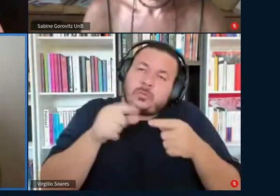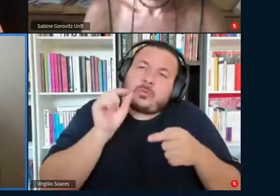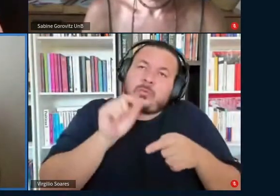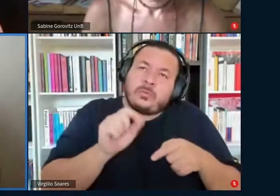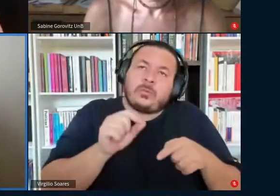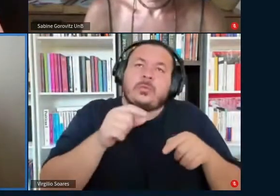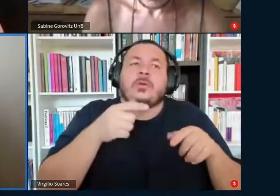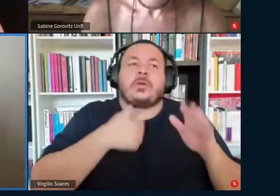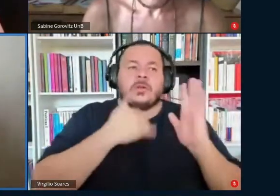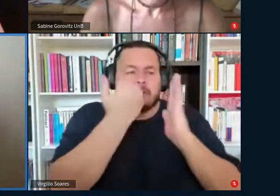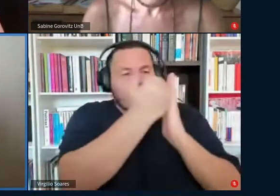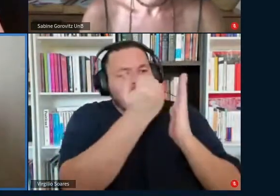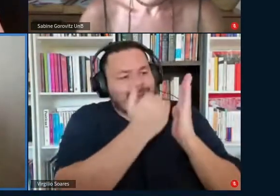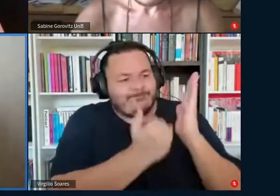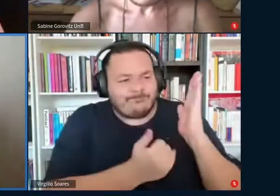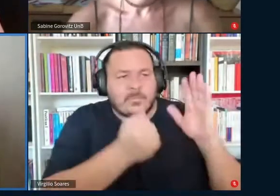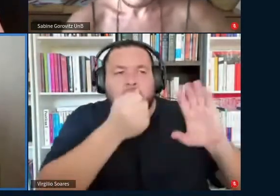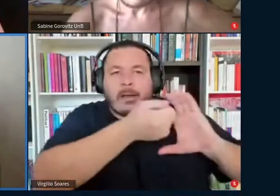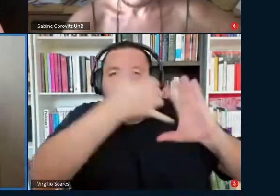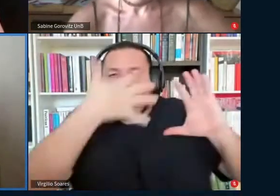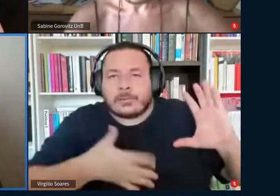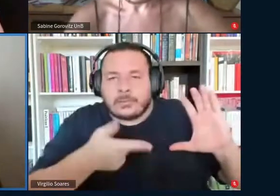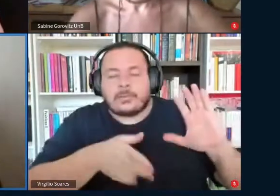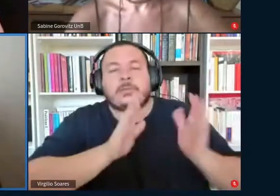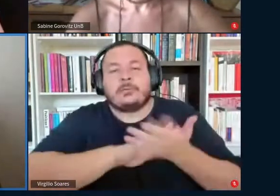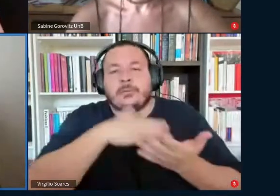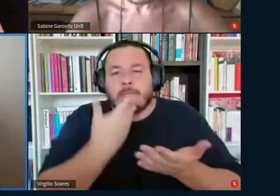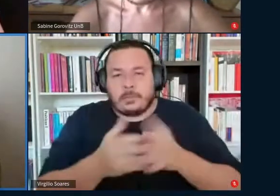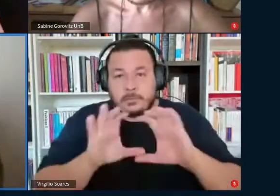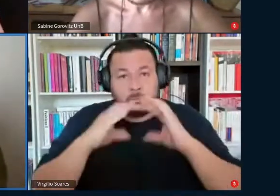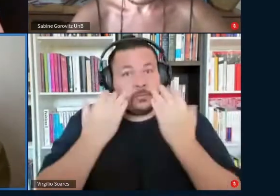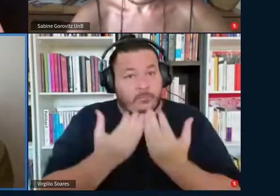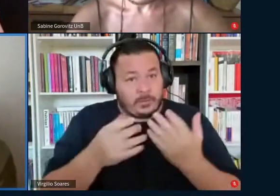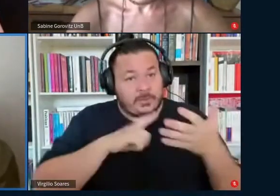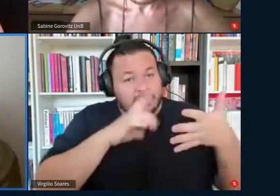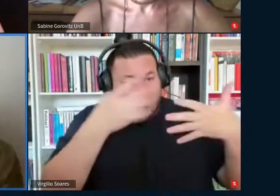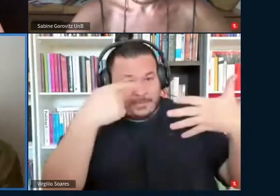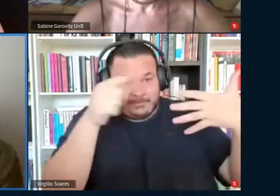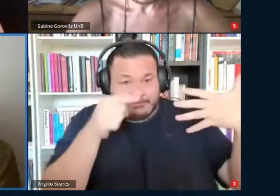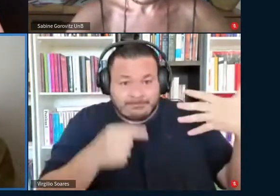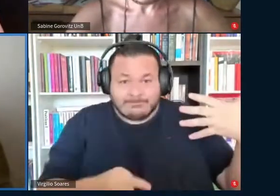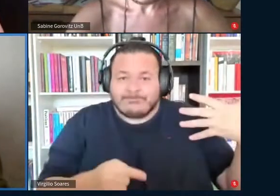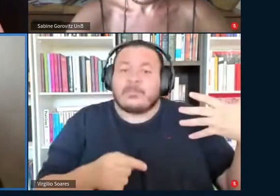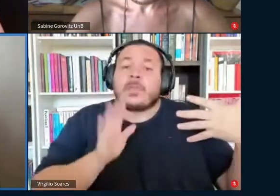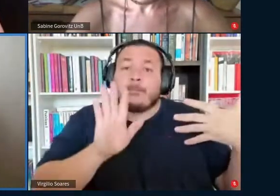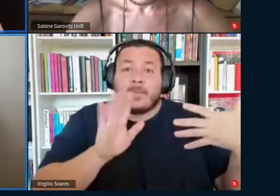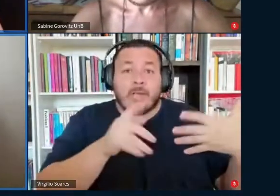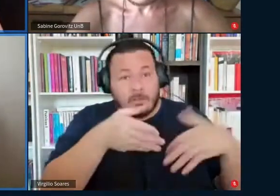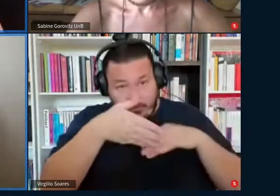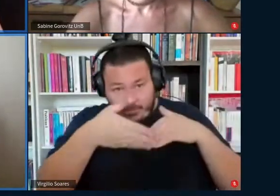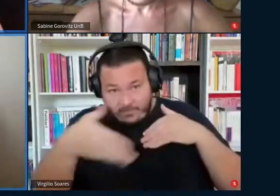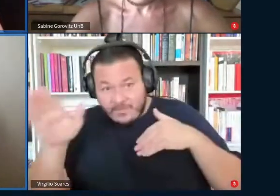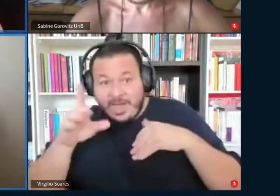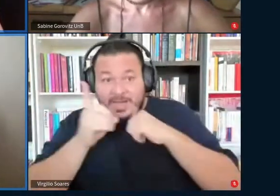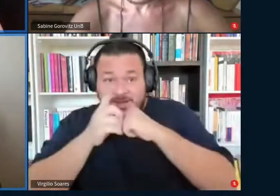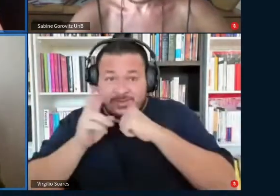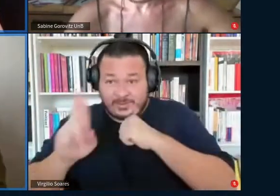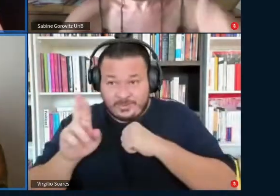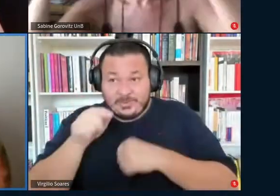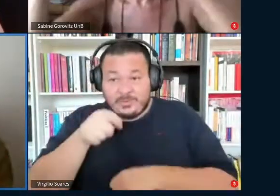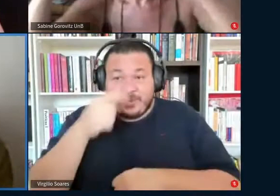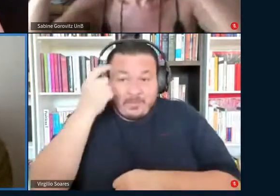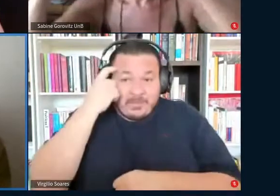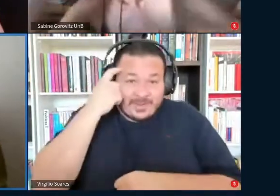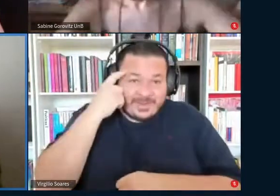interpretação de conferência, tem traços ali. Mas eu acho que quando você for para o doutorado, você pode pegar esse